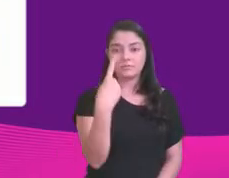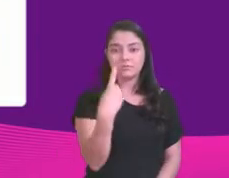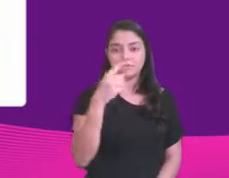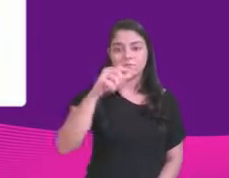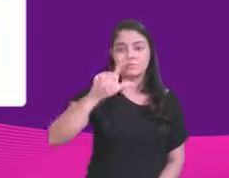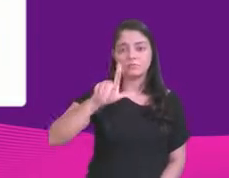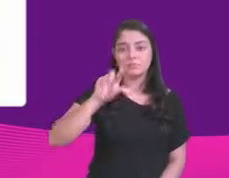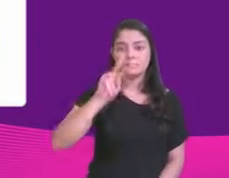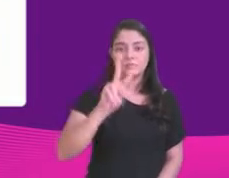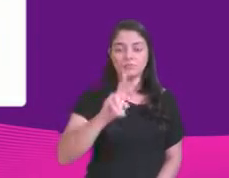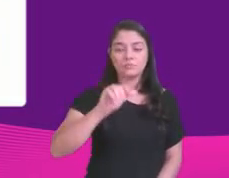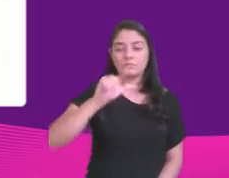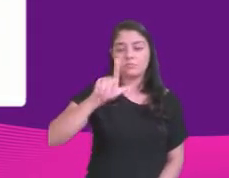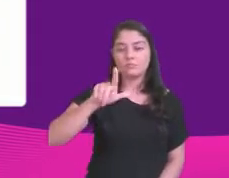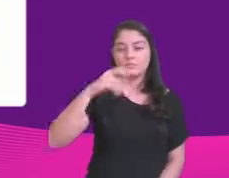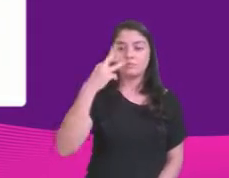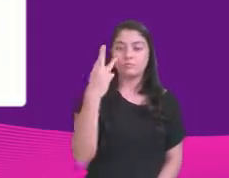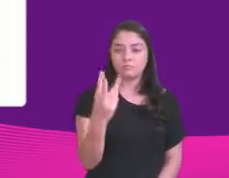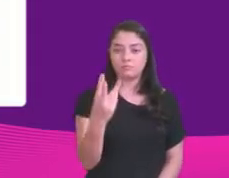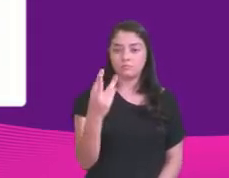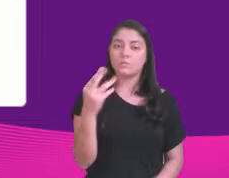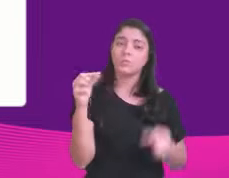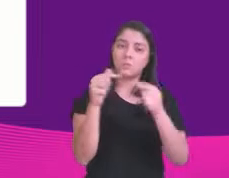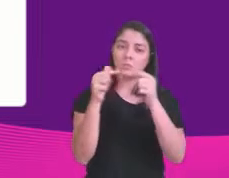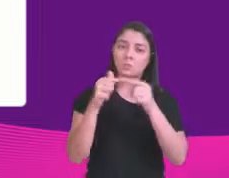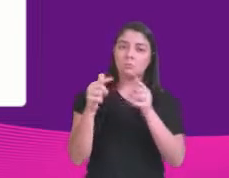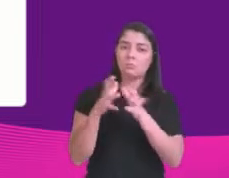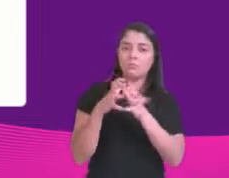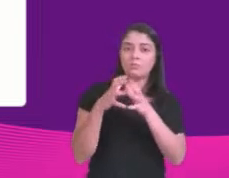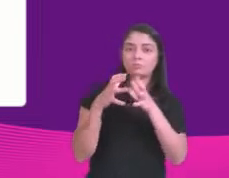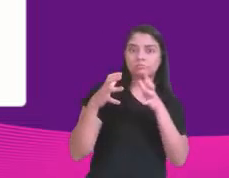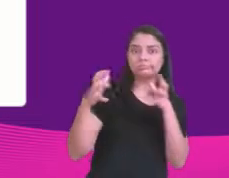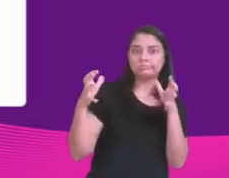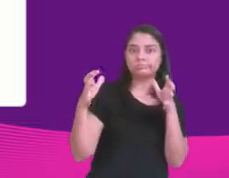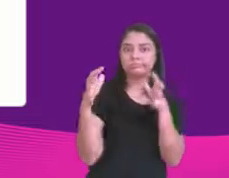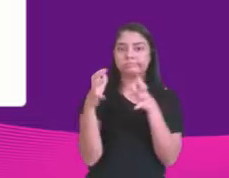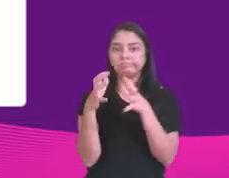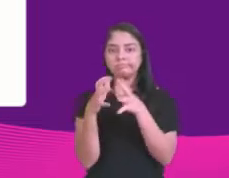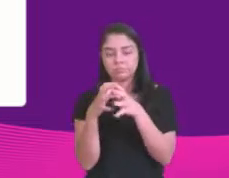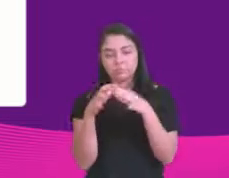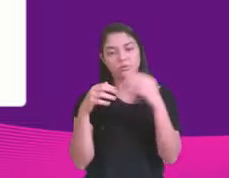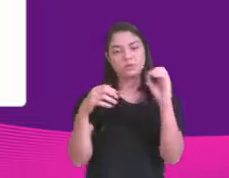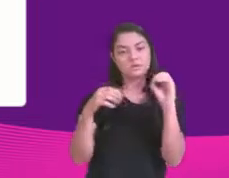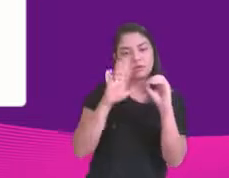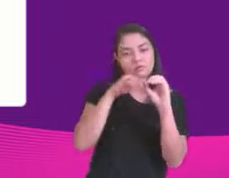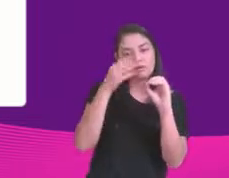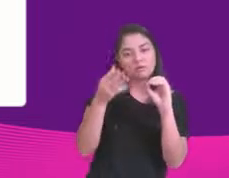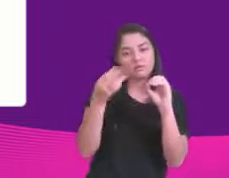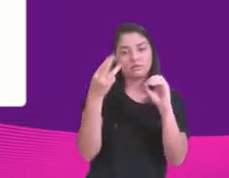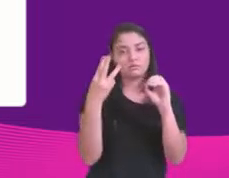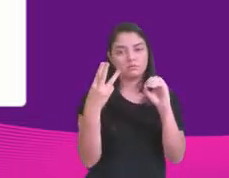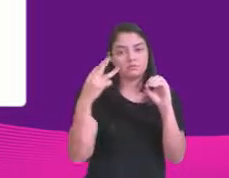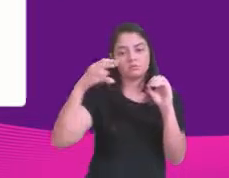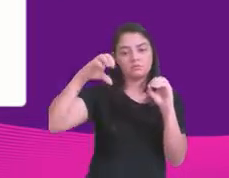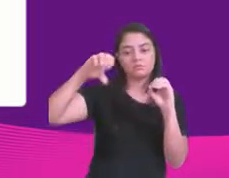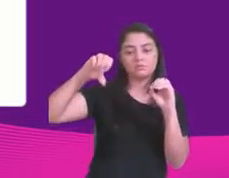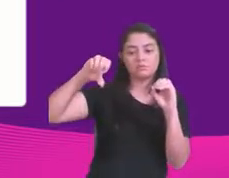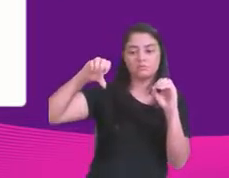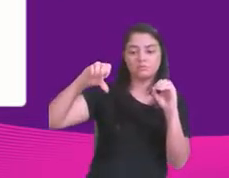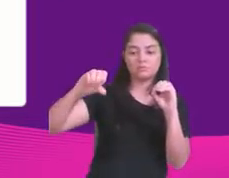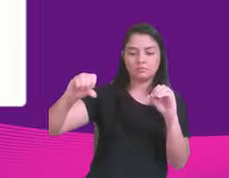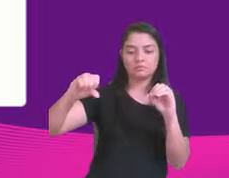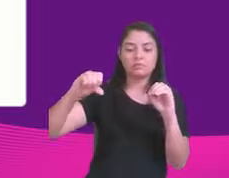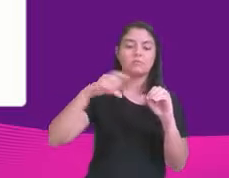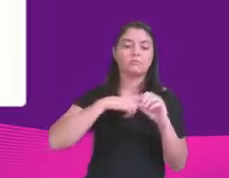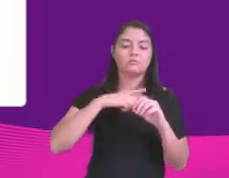com a quantidade e o volume de doença que a gente encontra. Então ele vai de 0 a 39, porque a gente ainda tem a parte do mesentério e